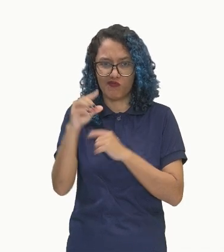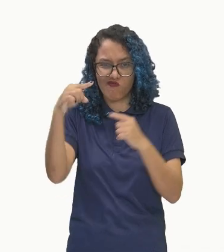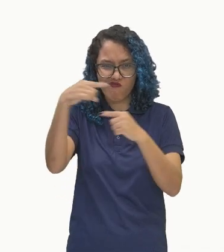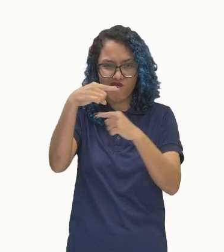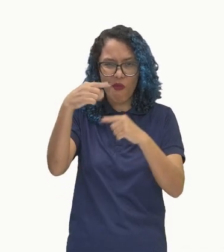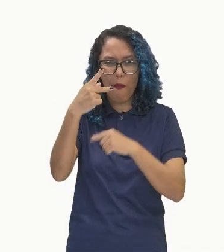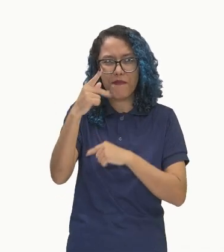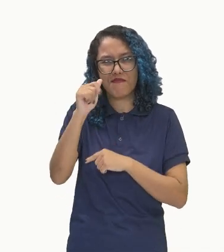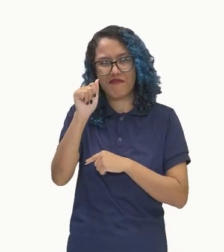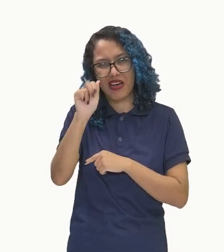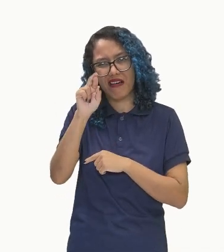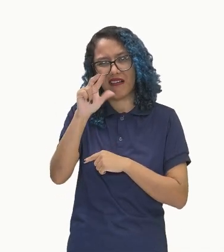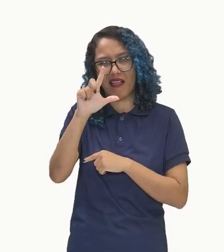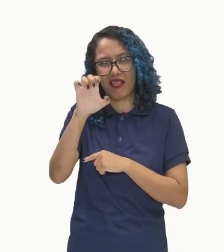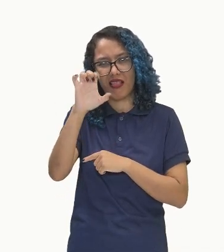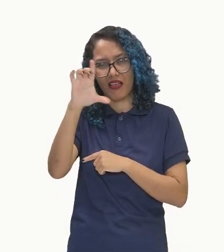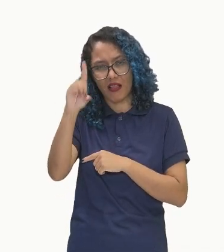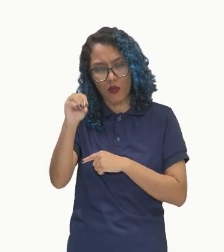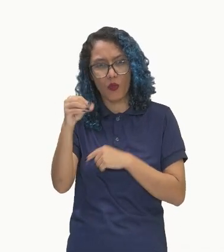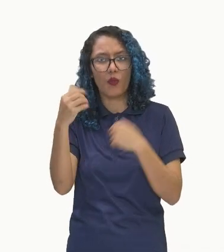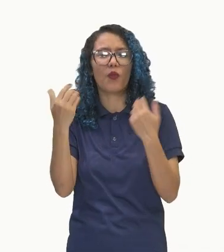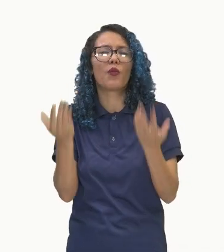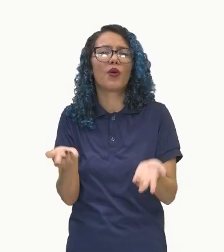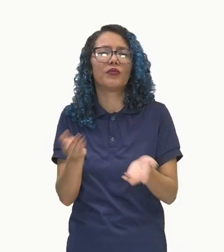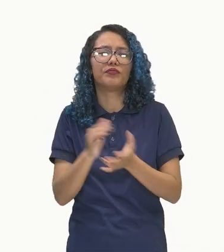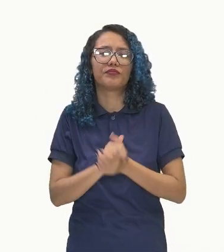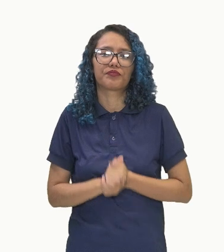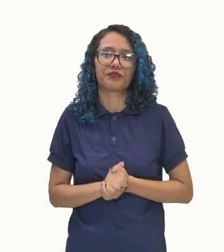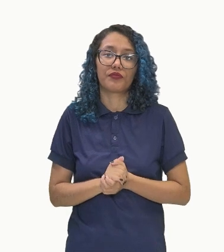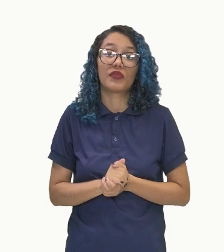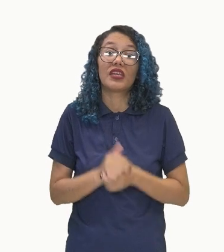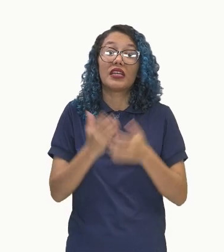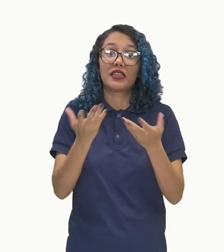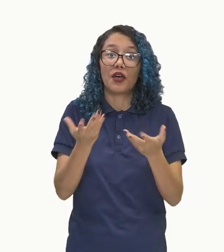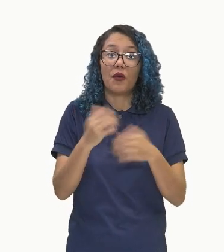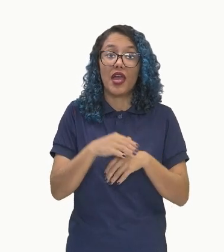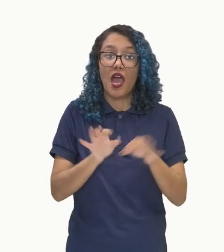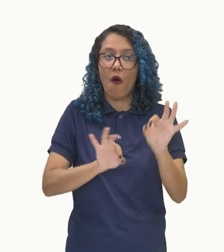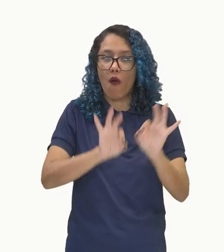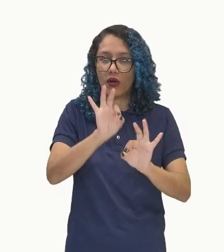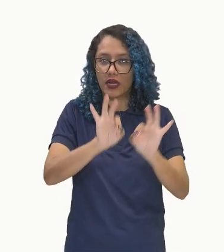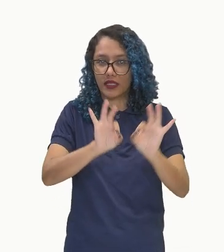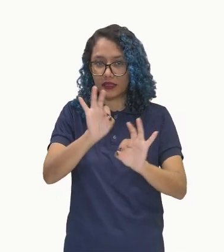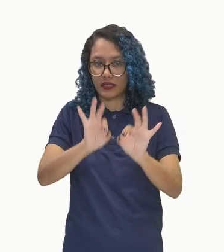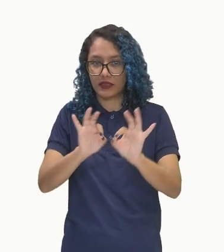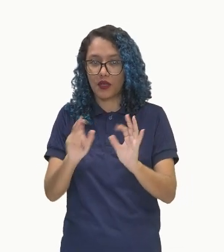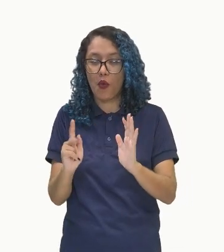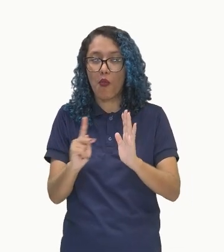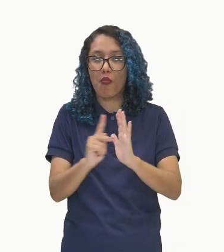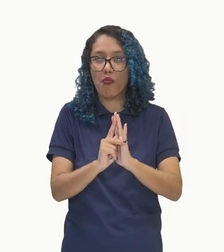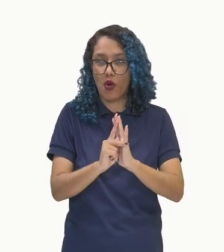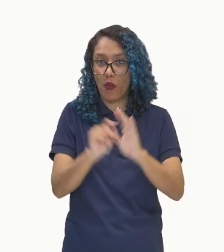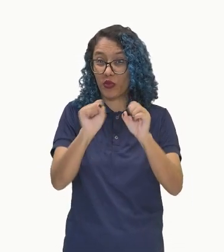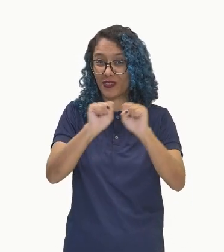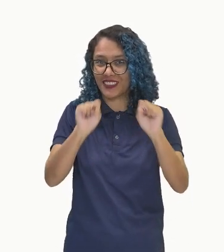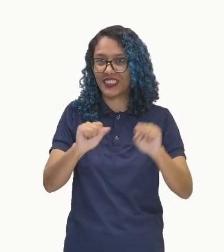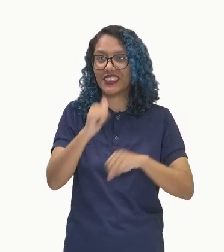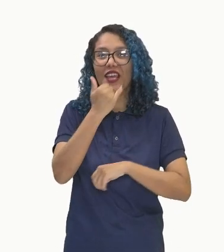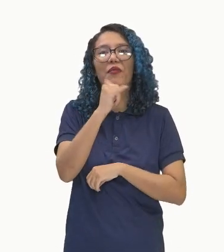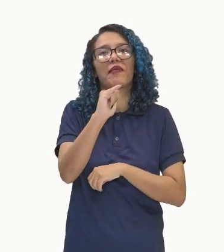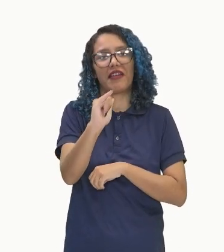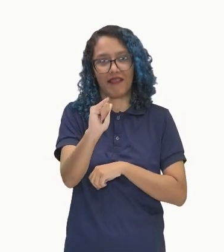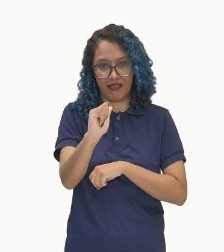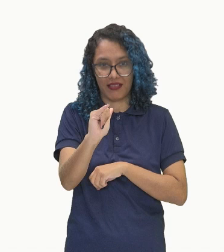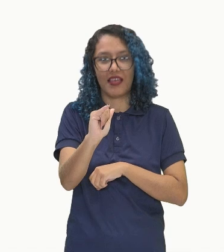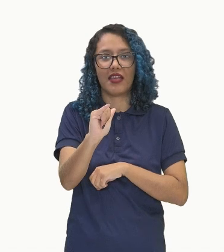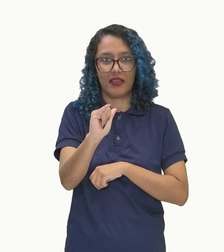de circuito elétrico onde os componentes são conectados em vários caminhos